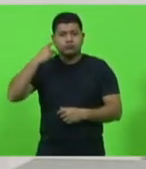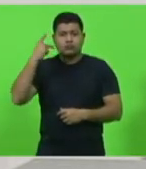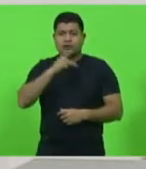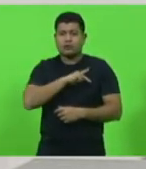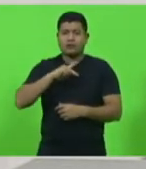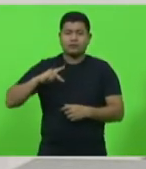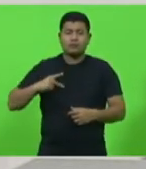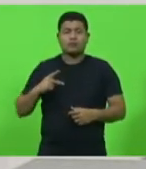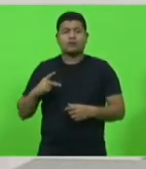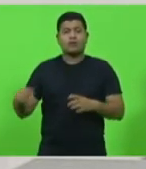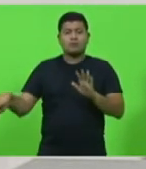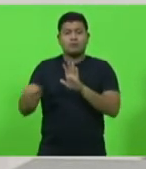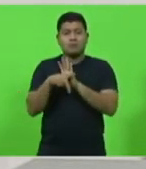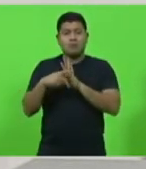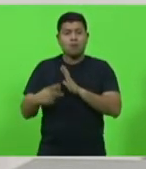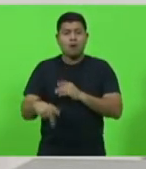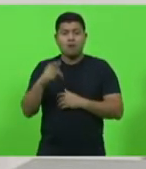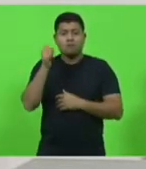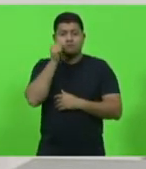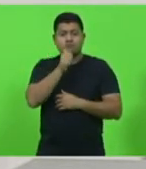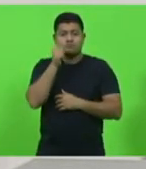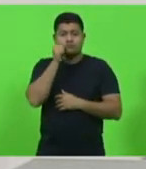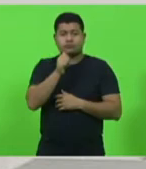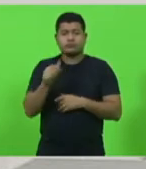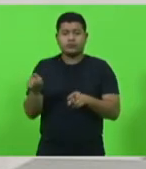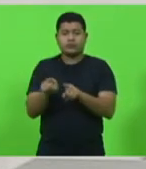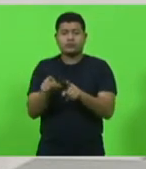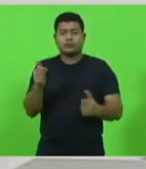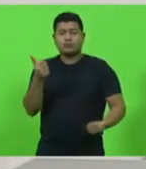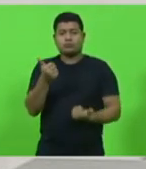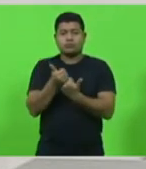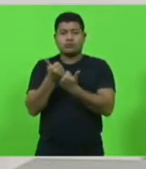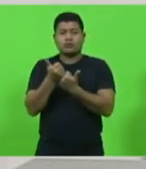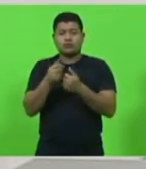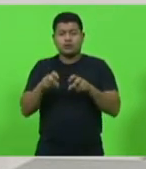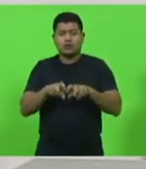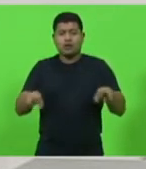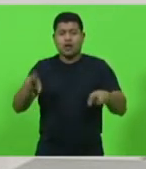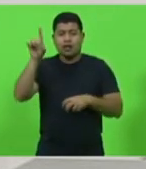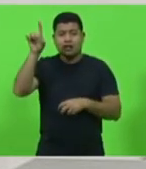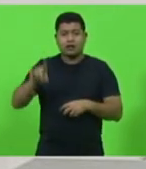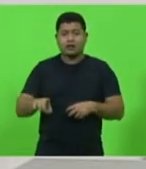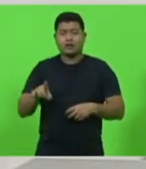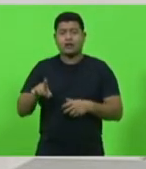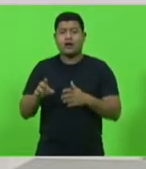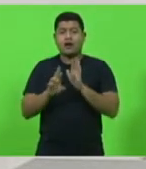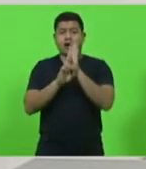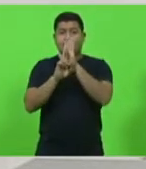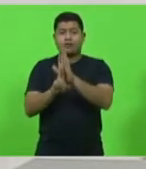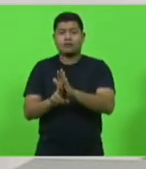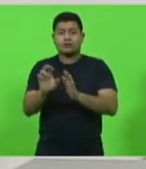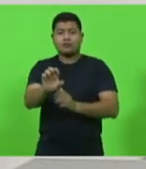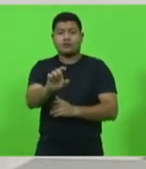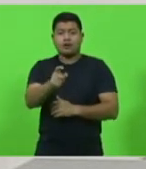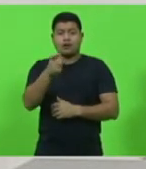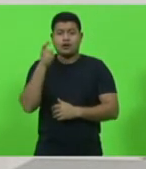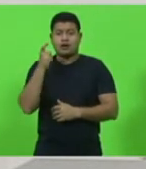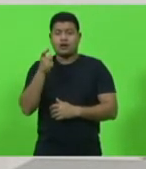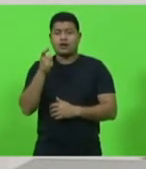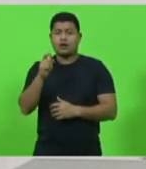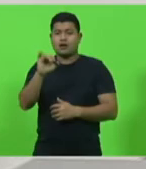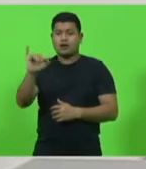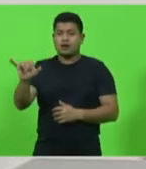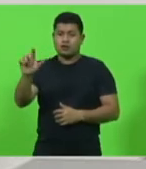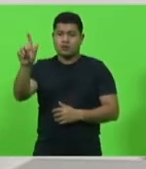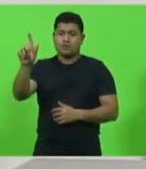as mulheres. E com apoio da mesa diretora da Assembleia Legislativa, na pessoa do ex-presidente Júlio,